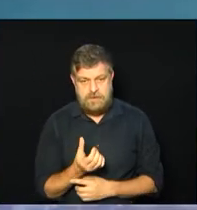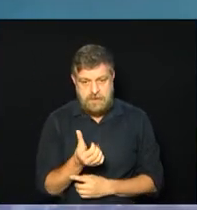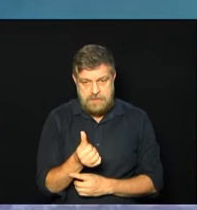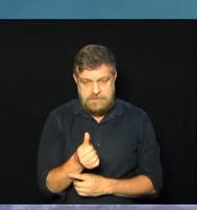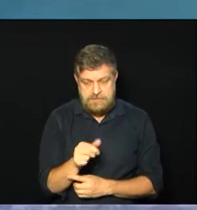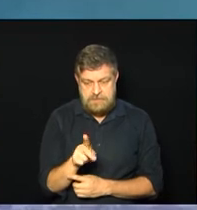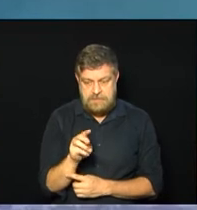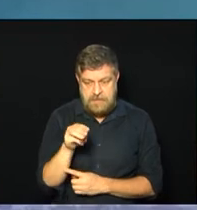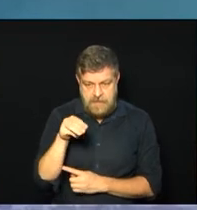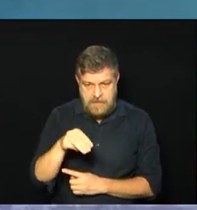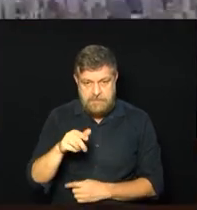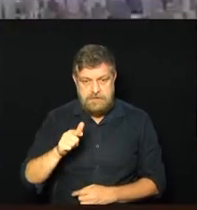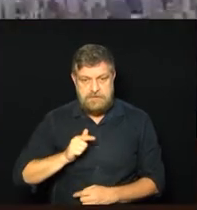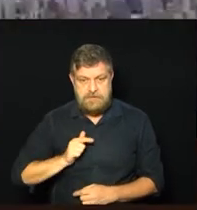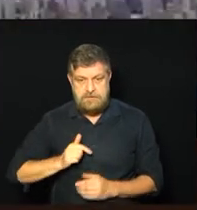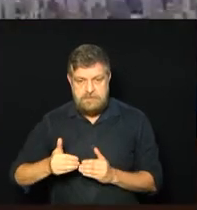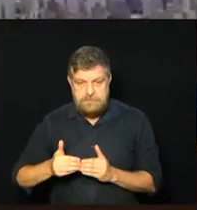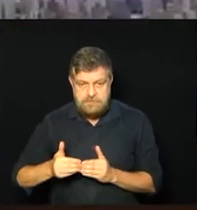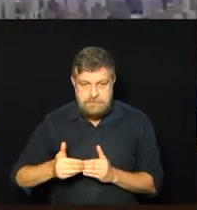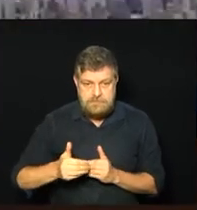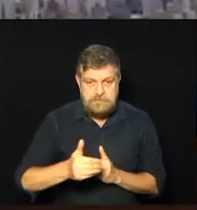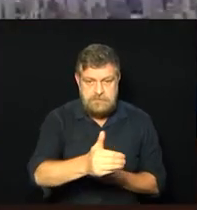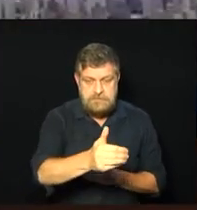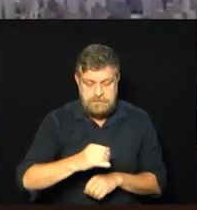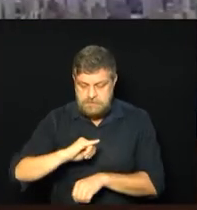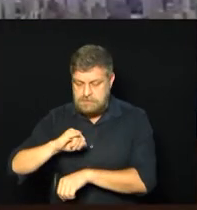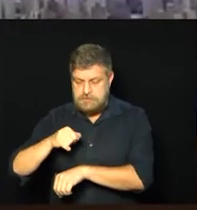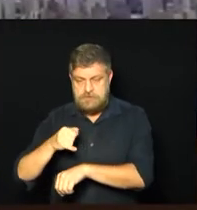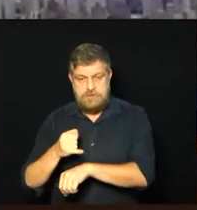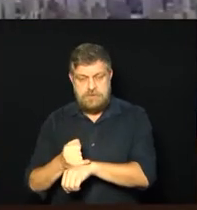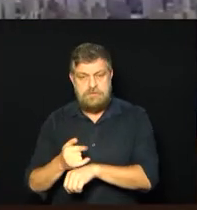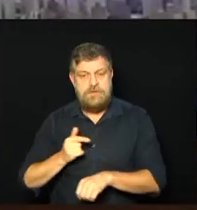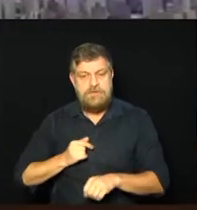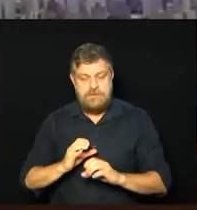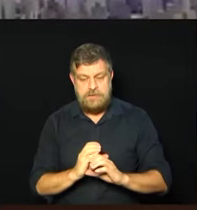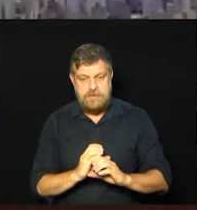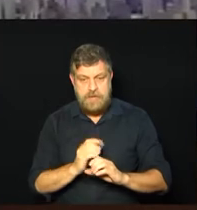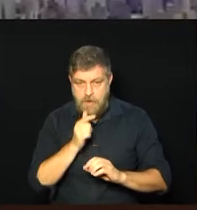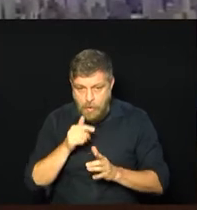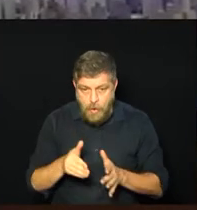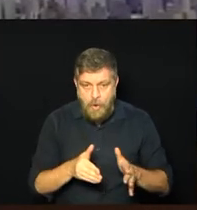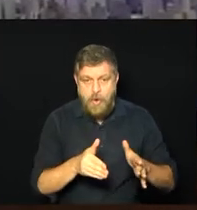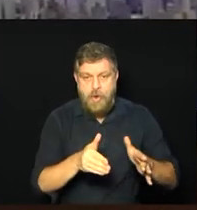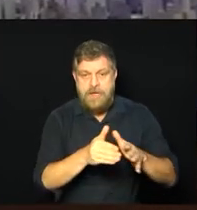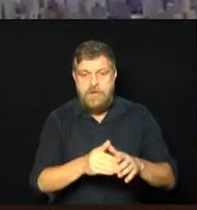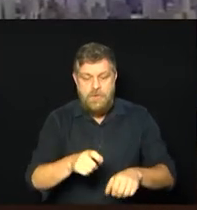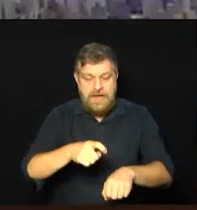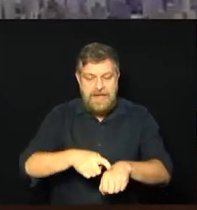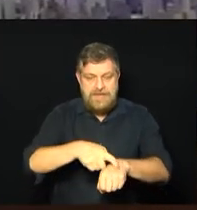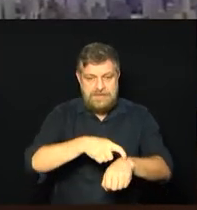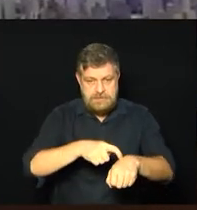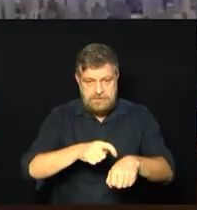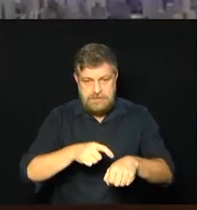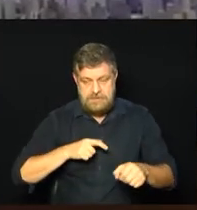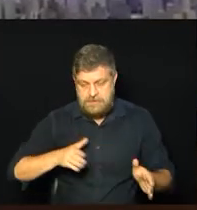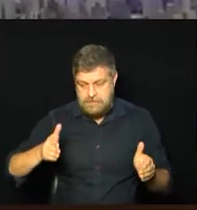tá certo? A partir da cidade de Jaguariúna, na interligação dos rios Jaguari e Atibaia, trazendo até uma